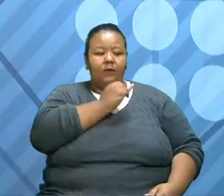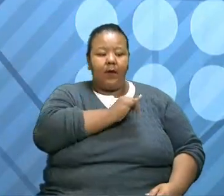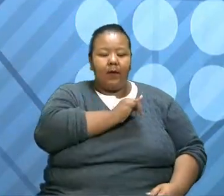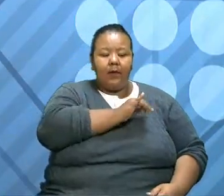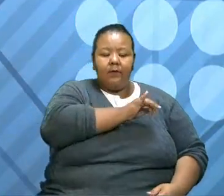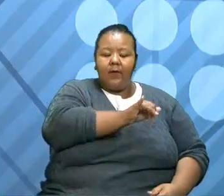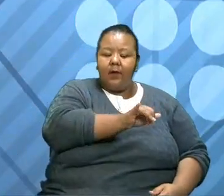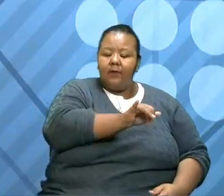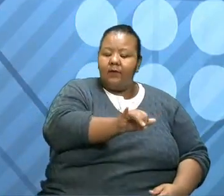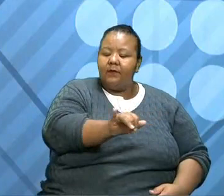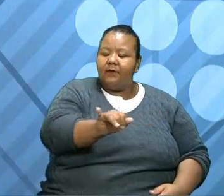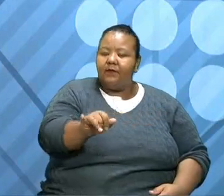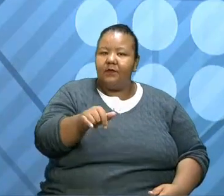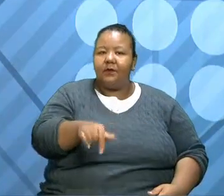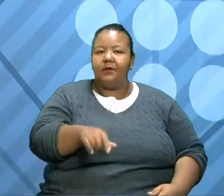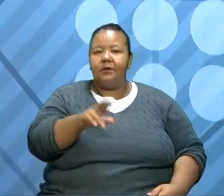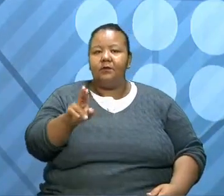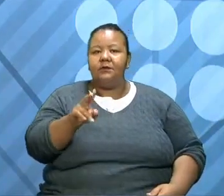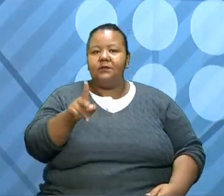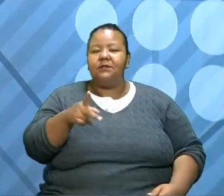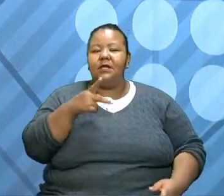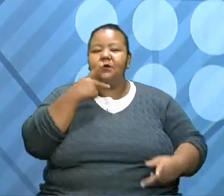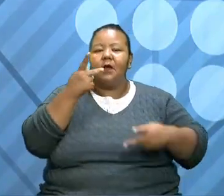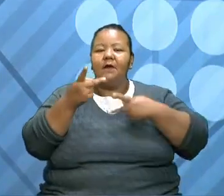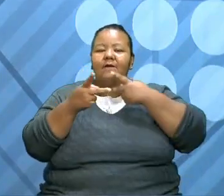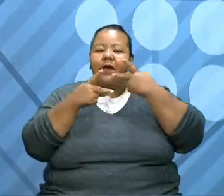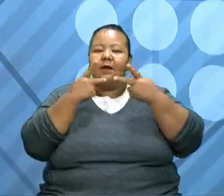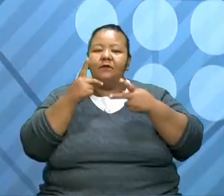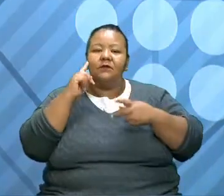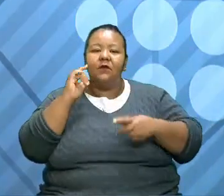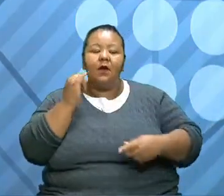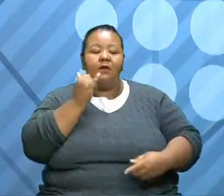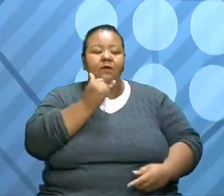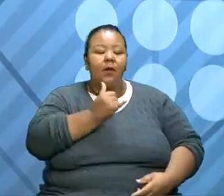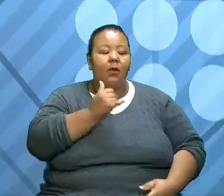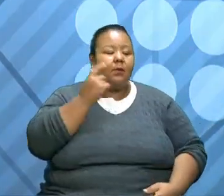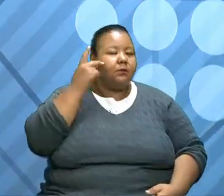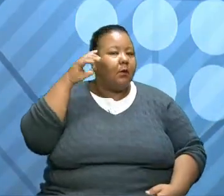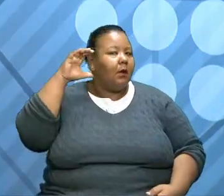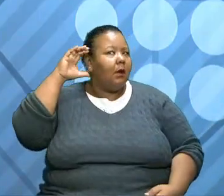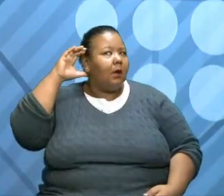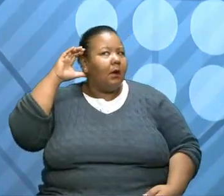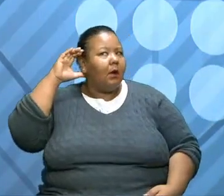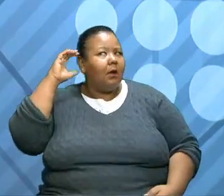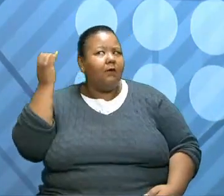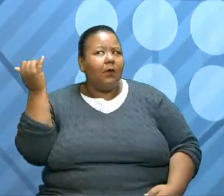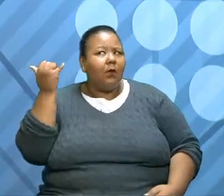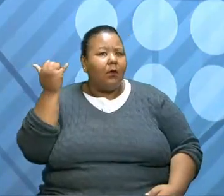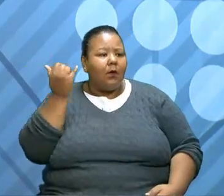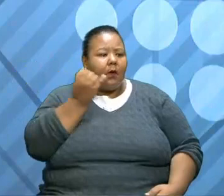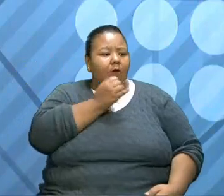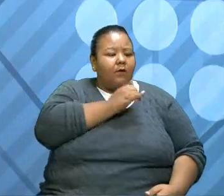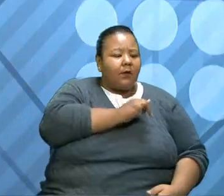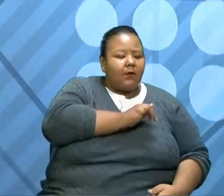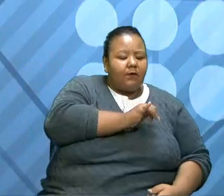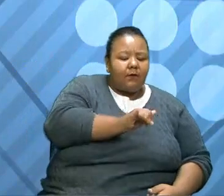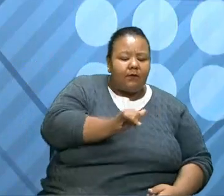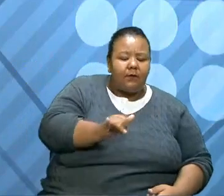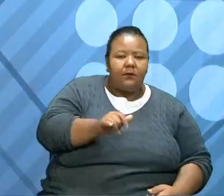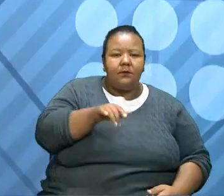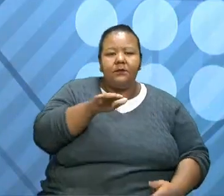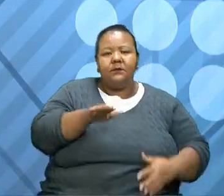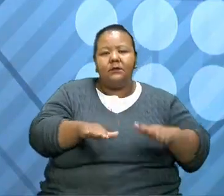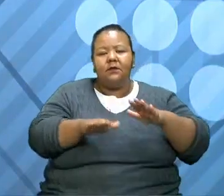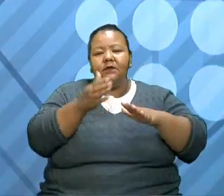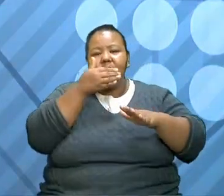não foi o correto. Qual foi o canal utilizado? Foi a fala. Você foi ali e falou para a pessoa. Então, você tem que rever o canal. Será que o canal seria mais